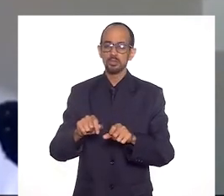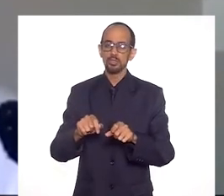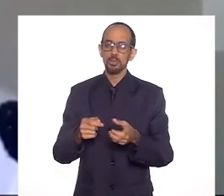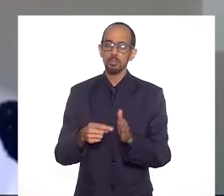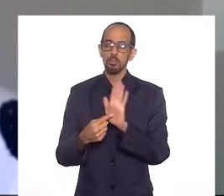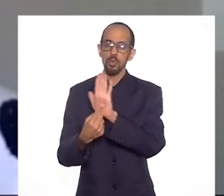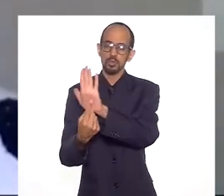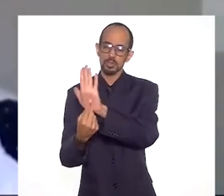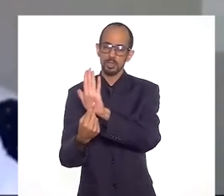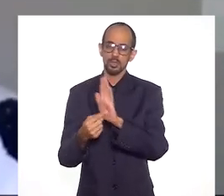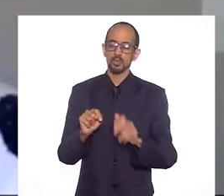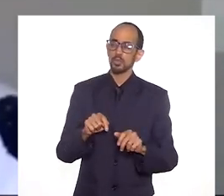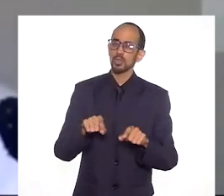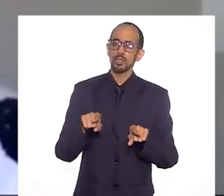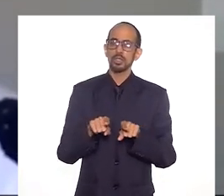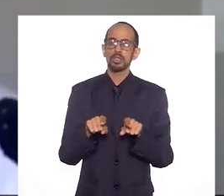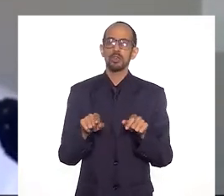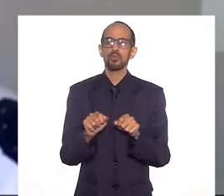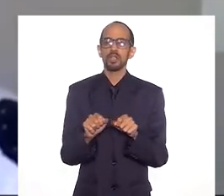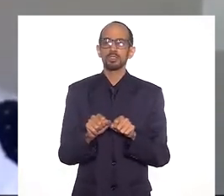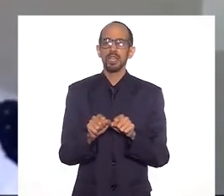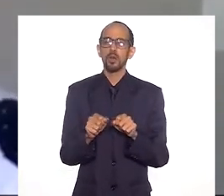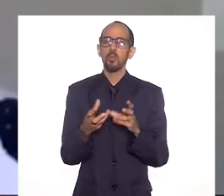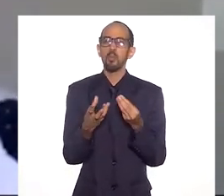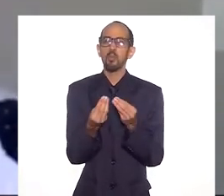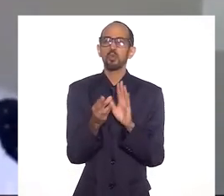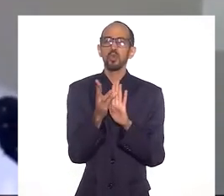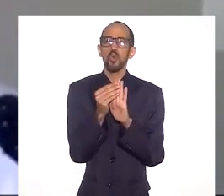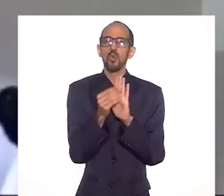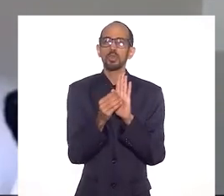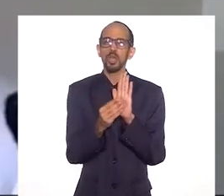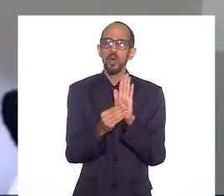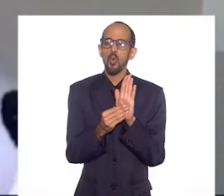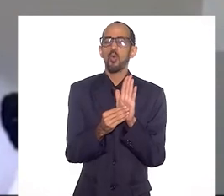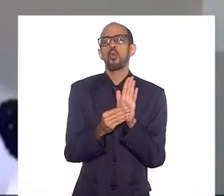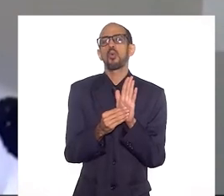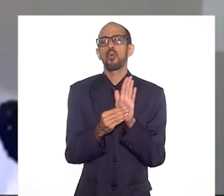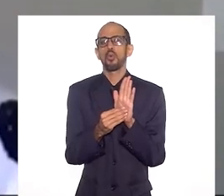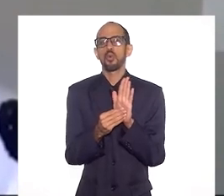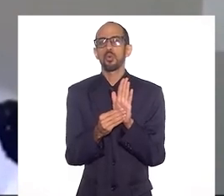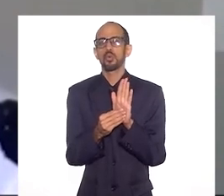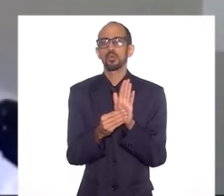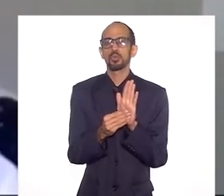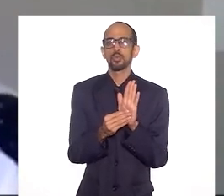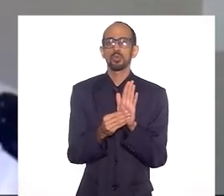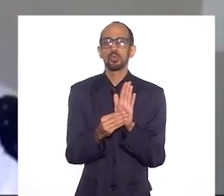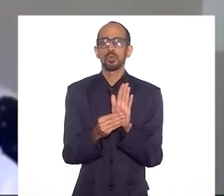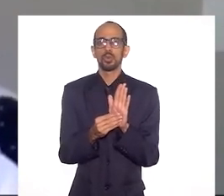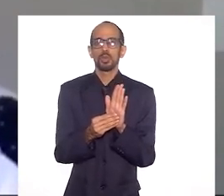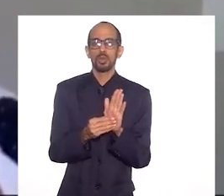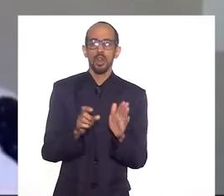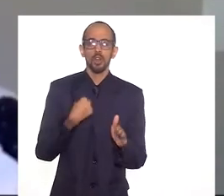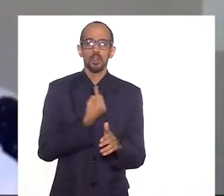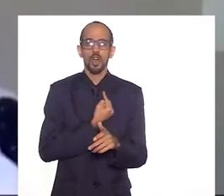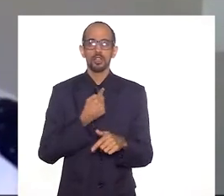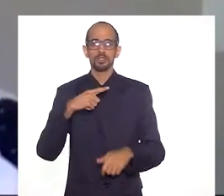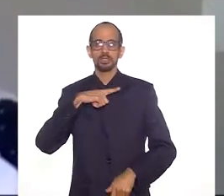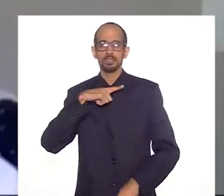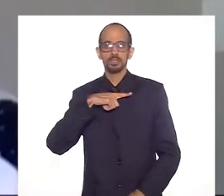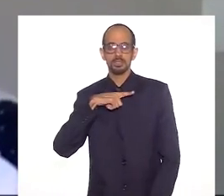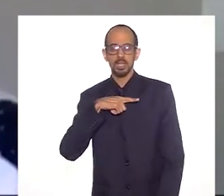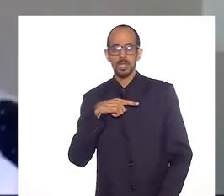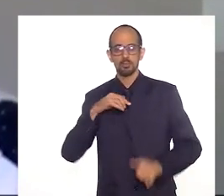de impacto. Então, produzindo muitos conteúdos, muitas publicações, como o guia que a gente lançou, a gente tem